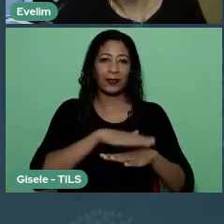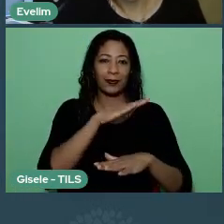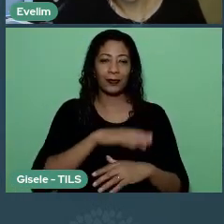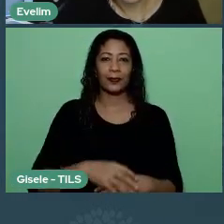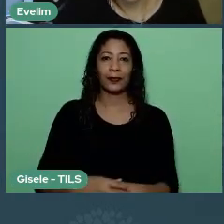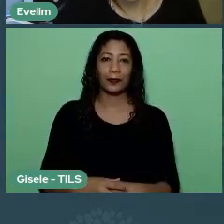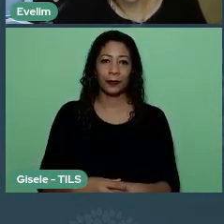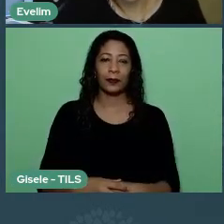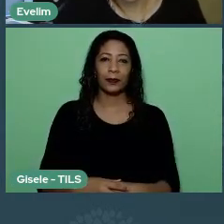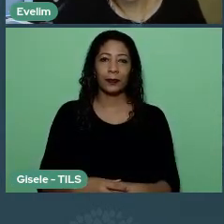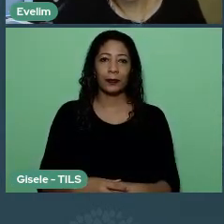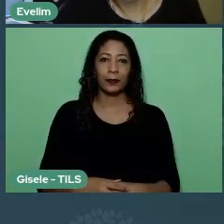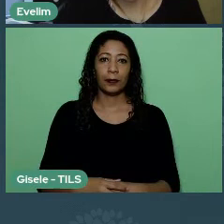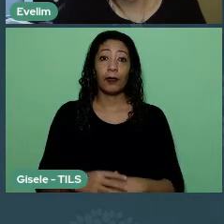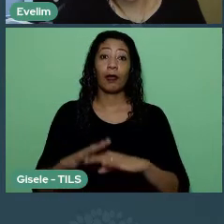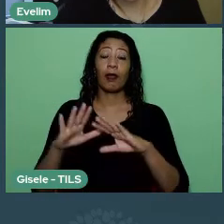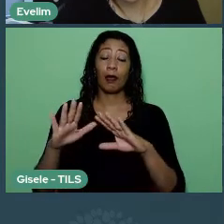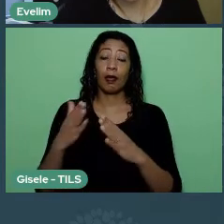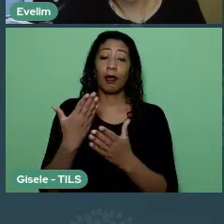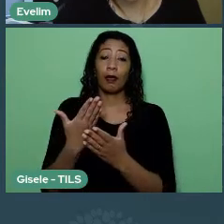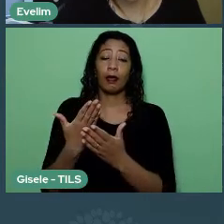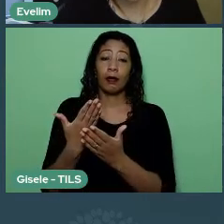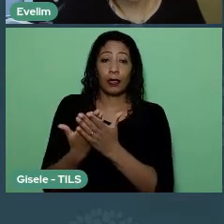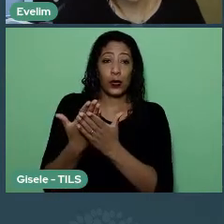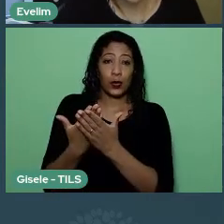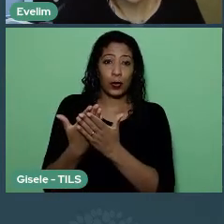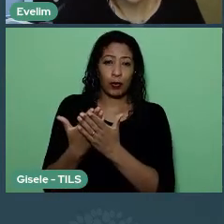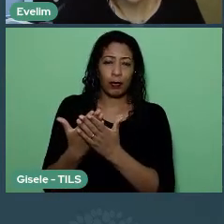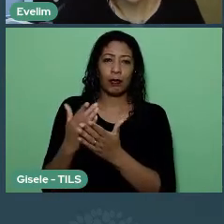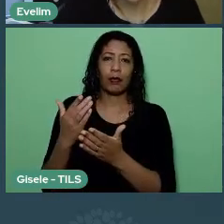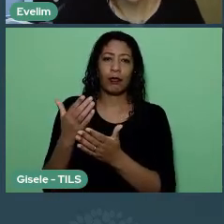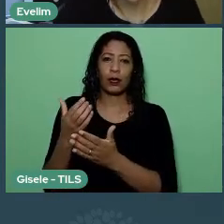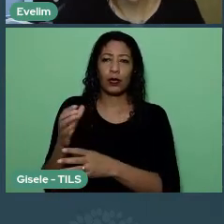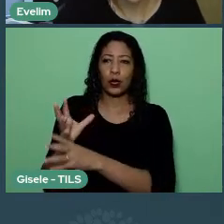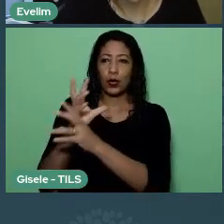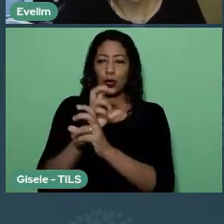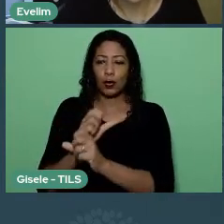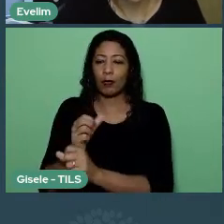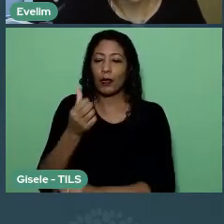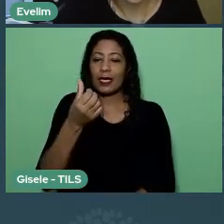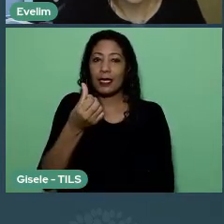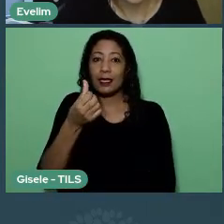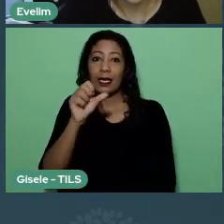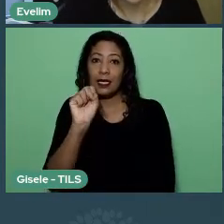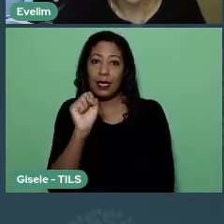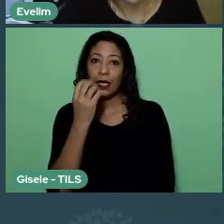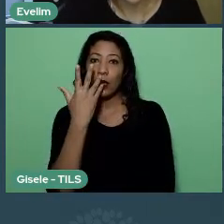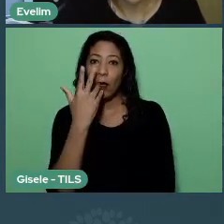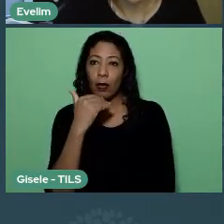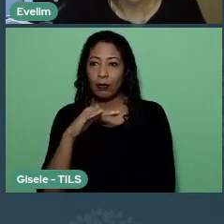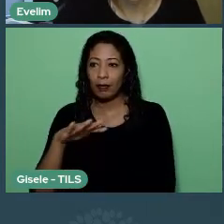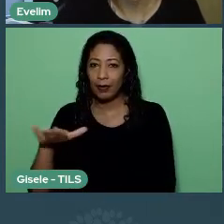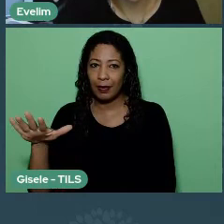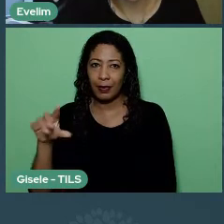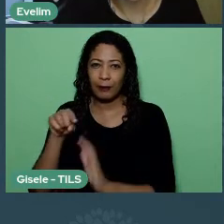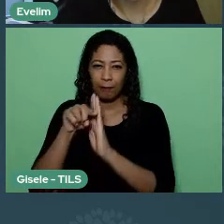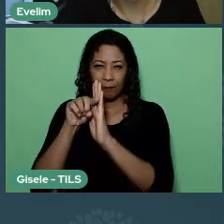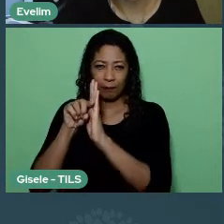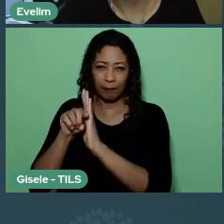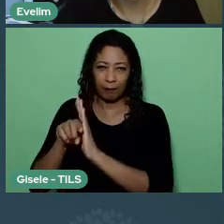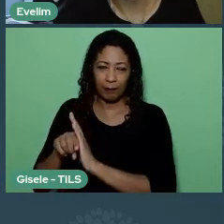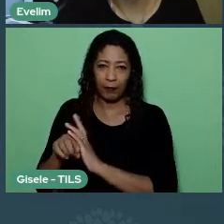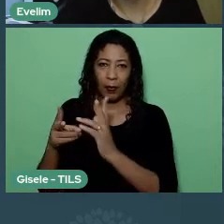E nesse ensaio clínico, que foram com mais de 68 crianças, tivemos aí que o uso da